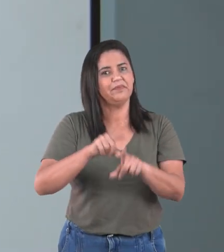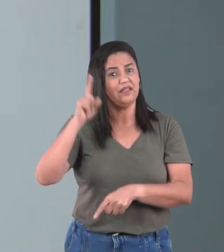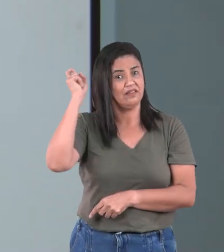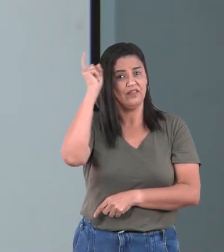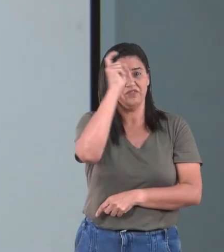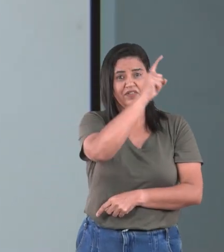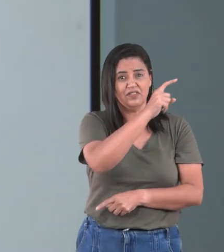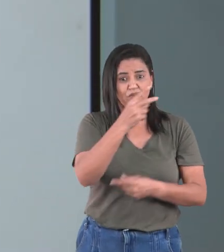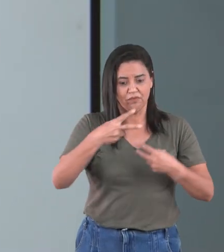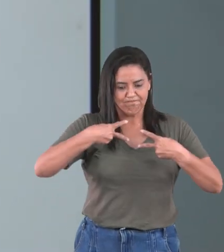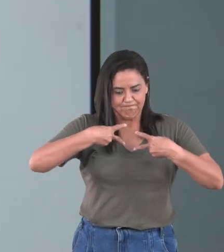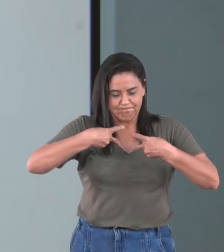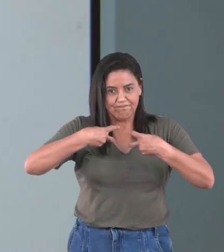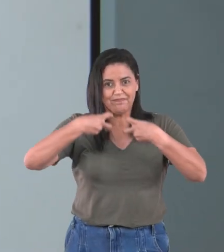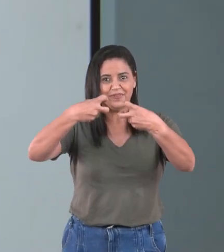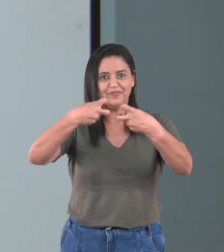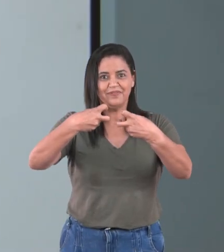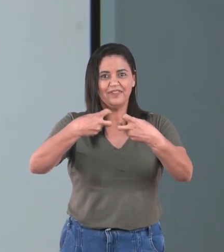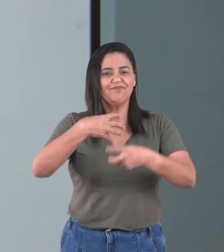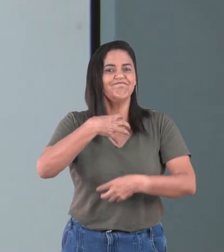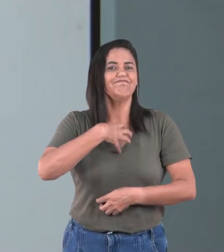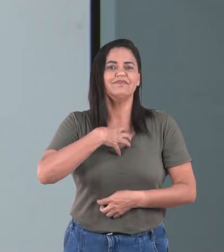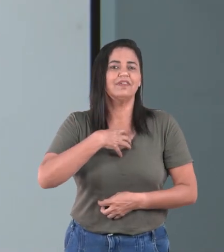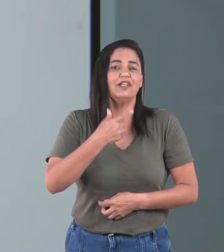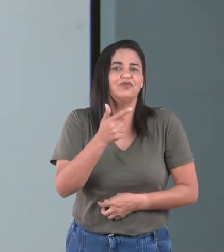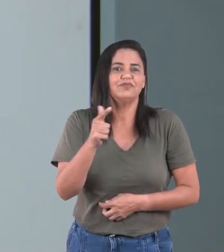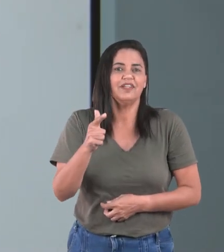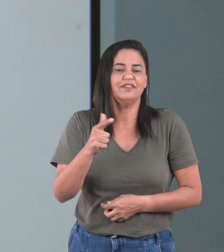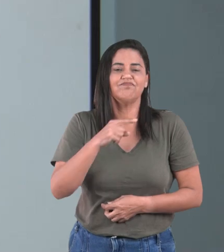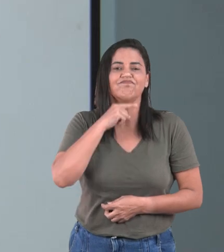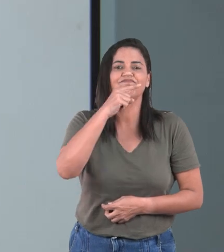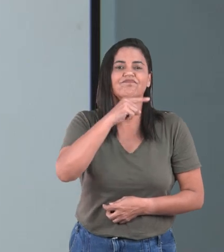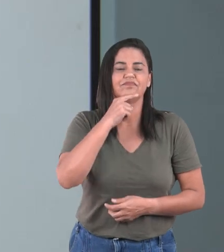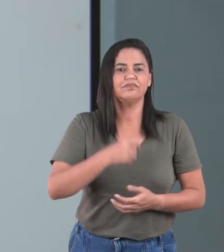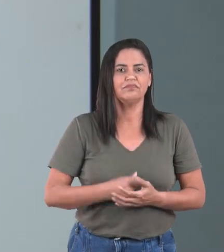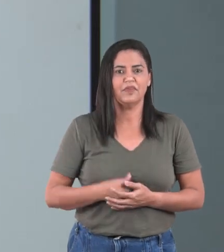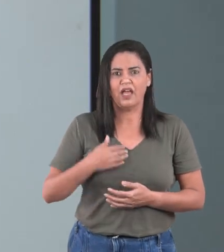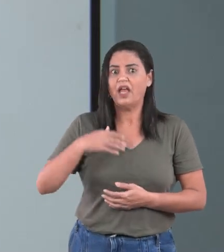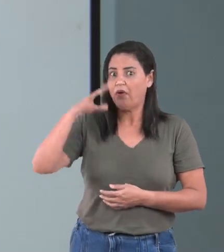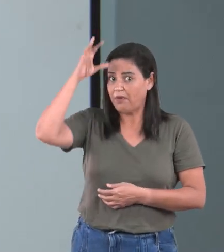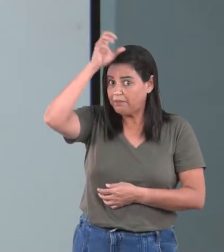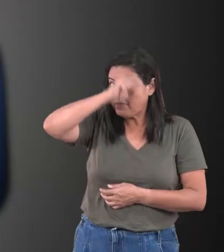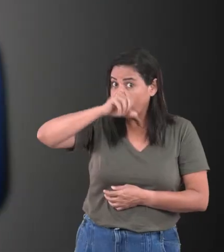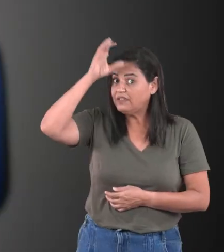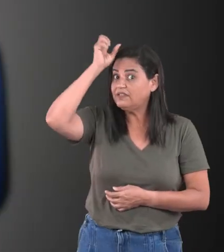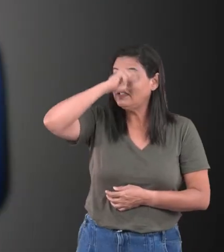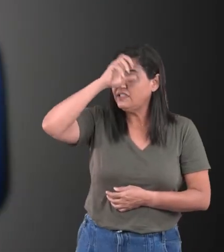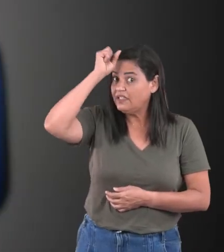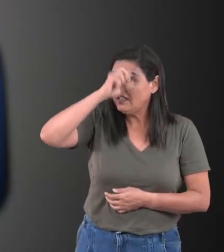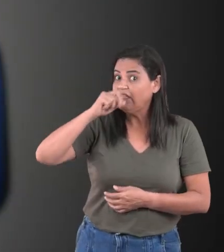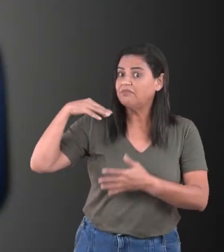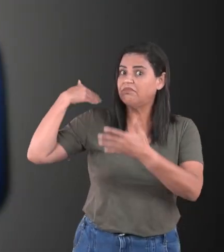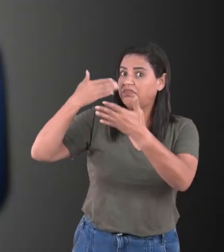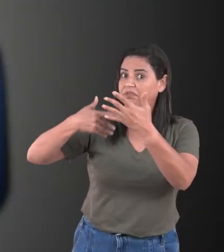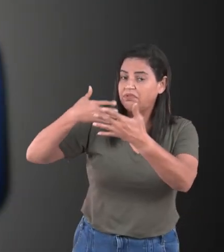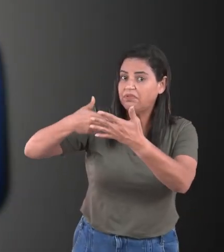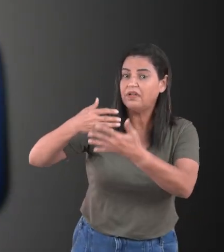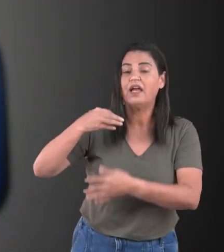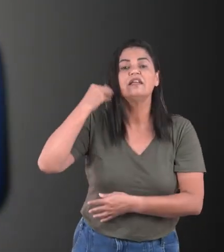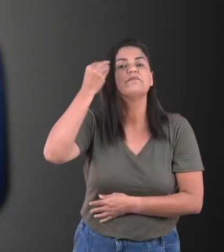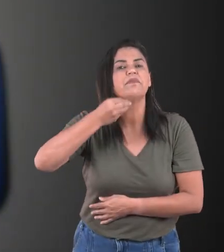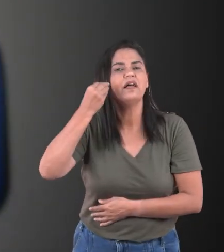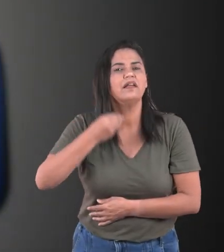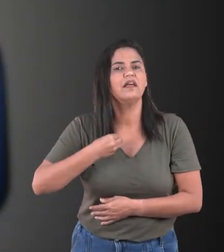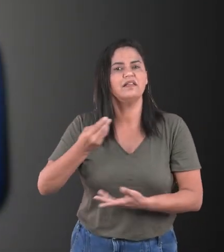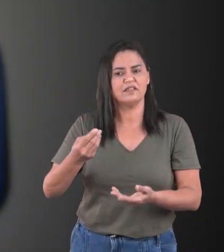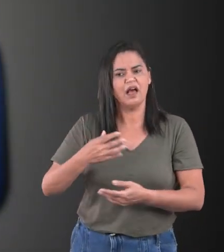vezes elas têm dificuldade também em se reconhecer em situação de violência doméstica, Eu aprendi muita coisa, aprendi a